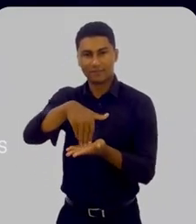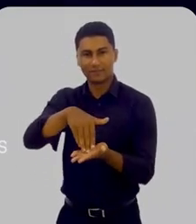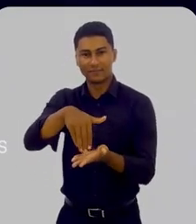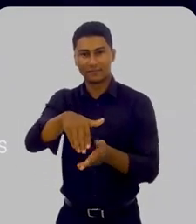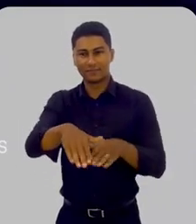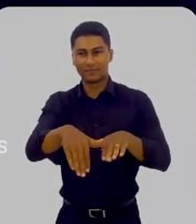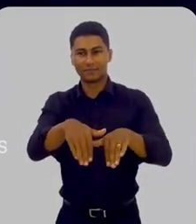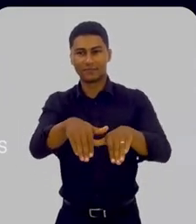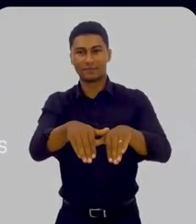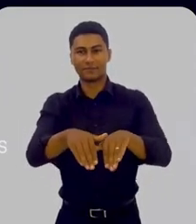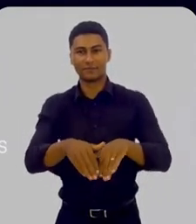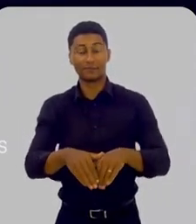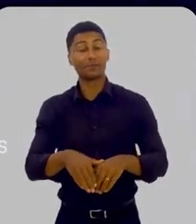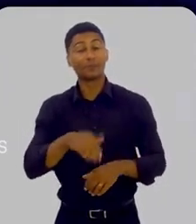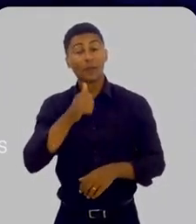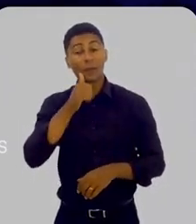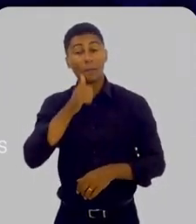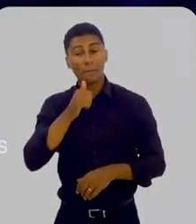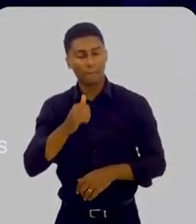Ai,